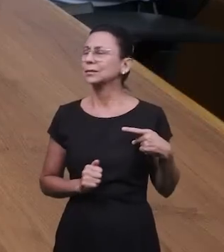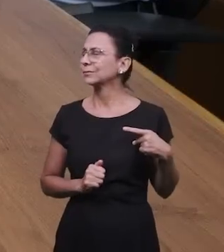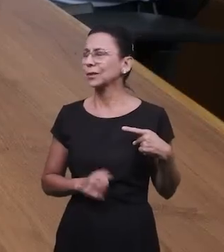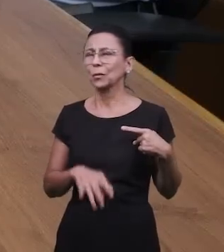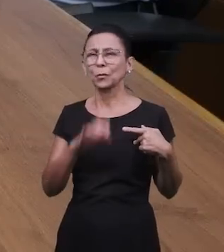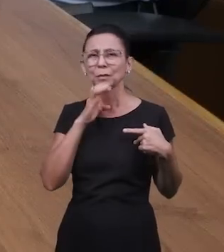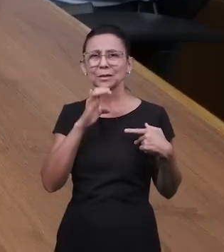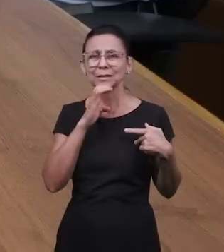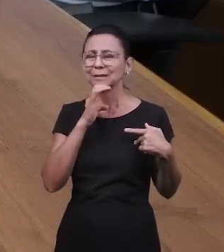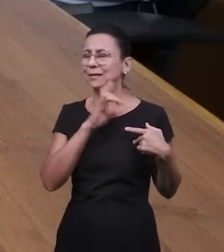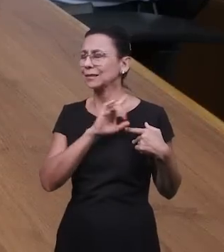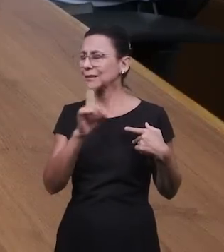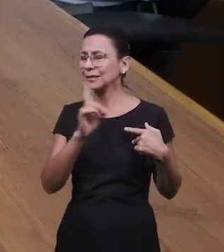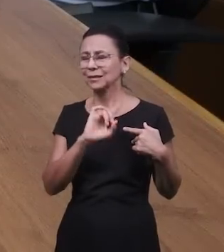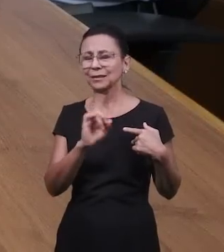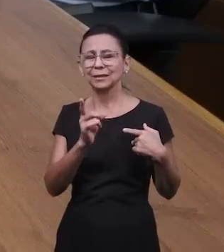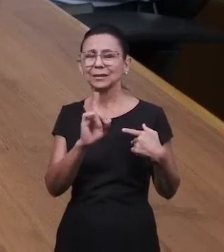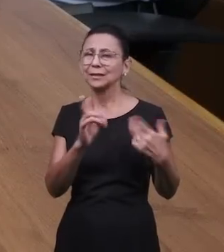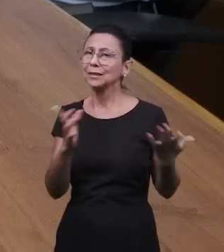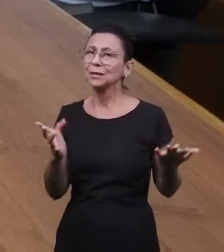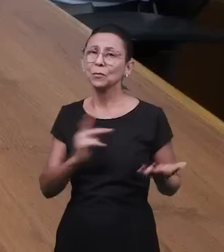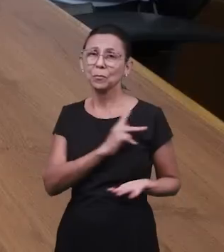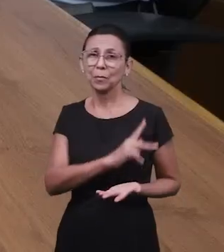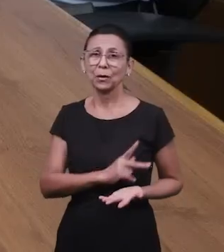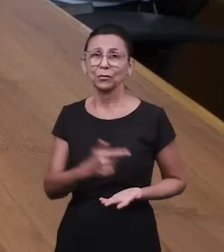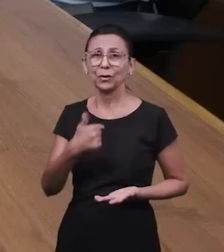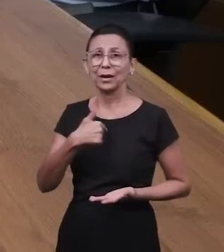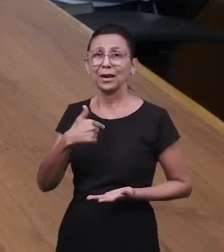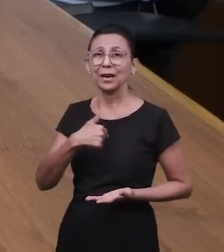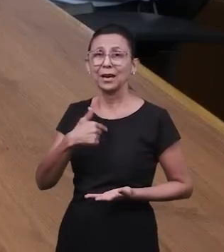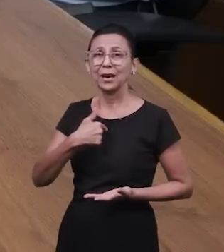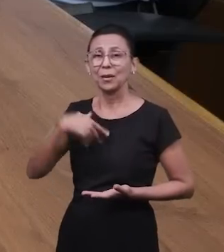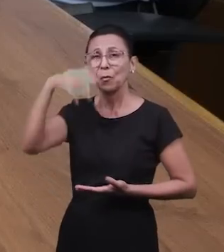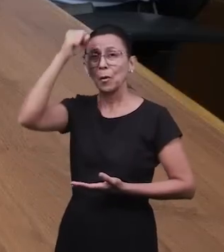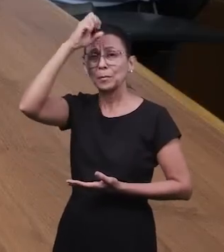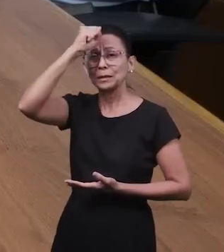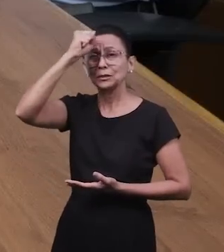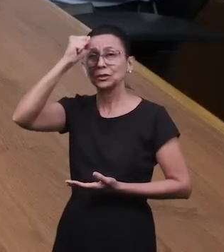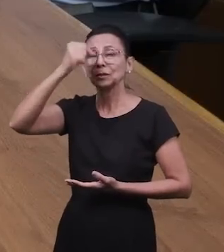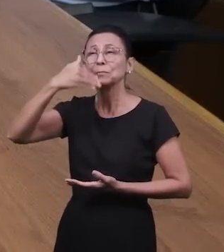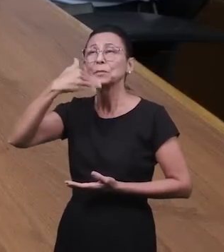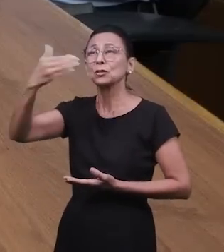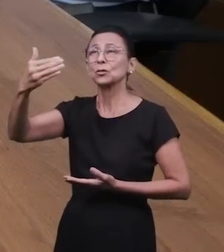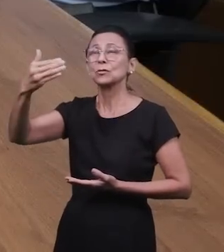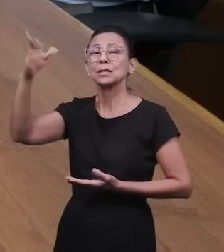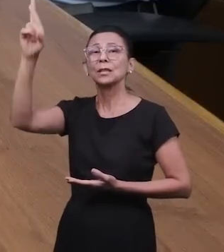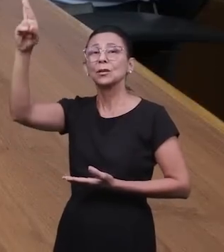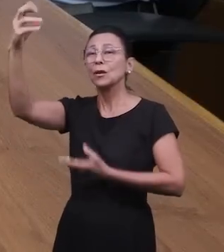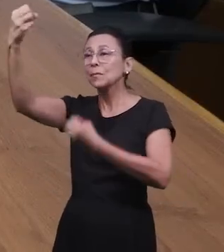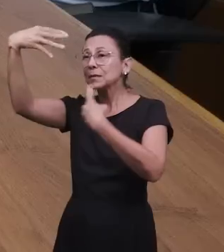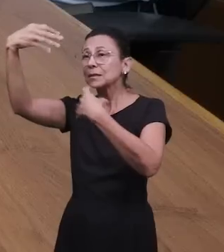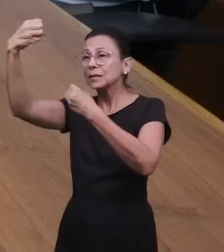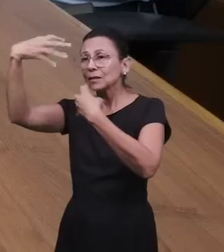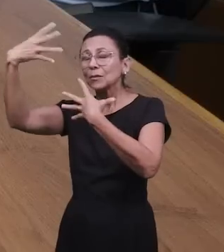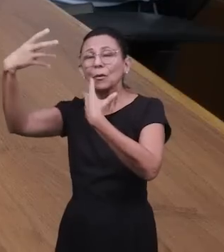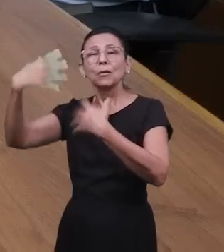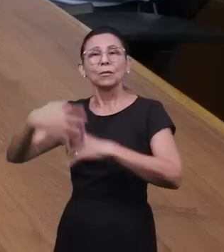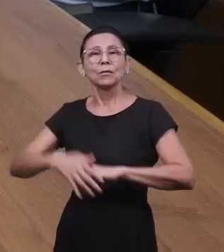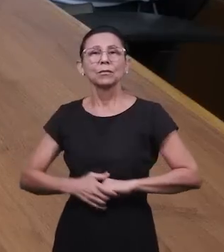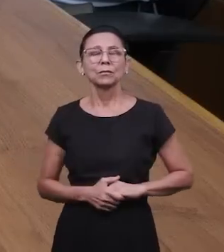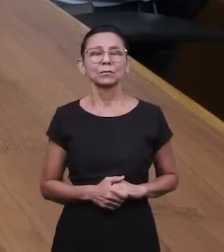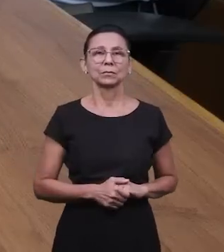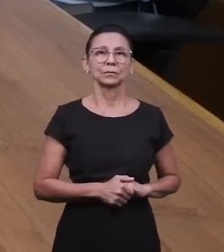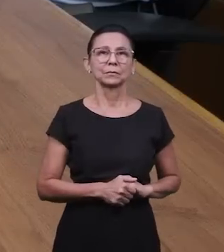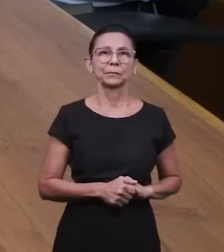Santo revelando a ele. Eu aprendi do Senhor, e o Senhor me ensinou. O Evangelho, quando você